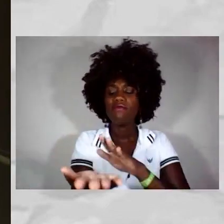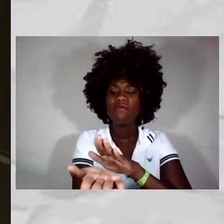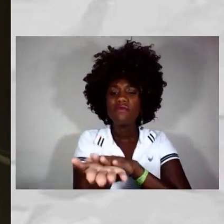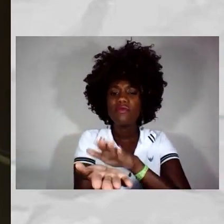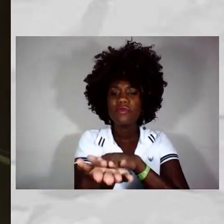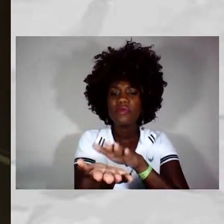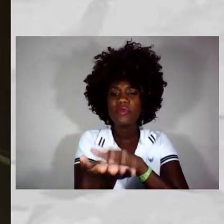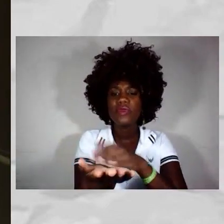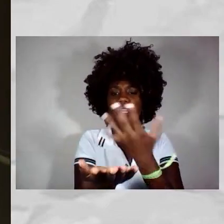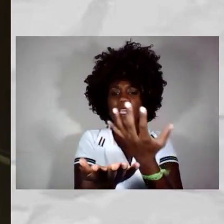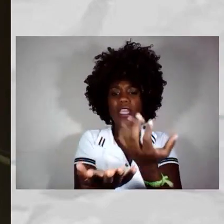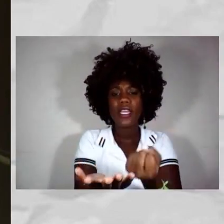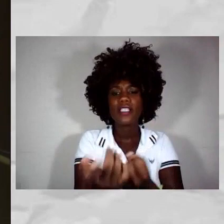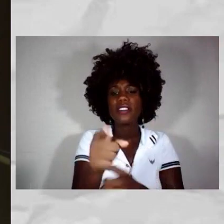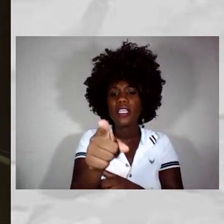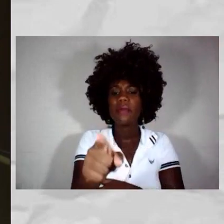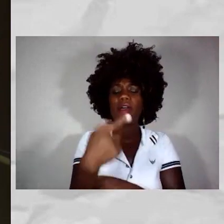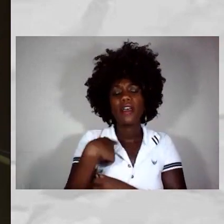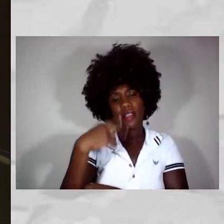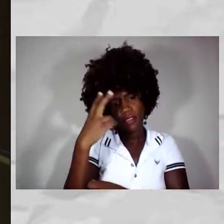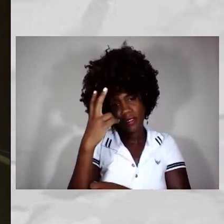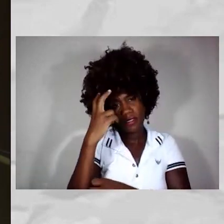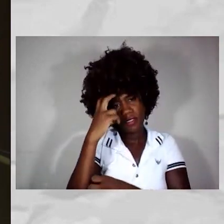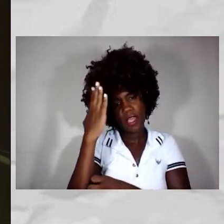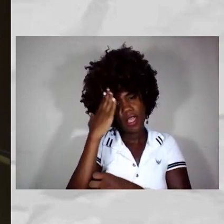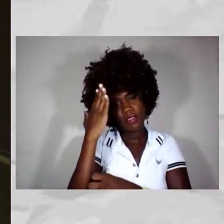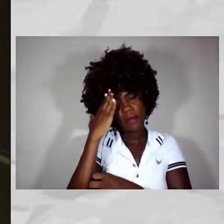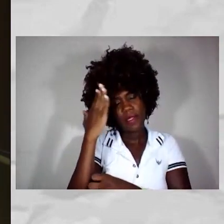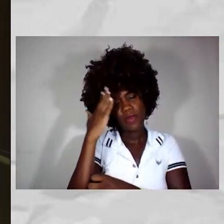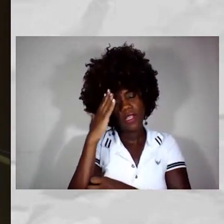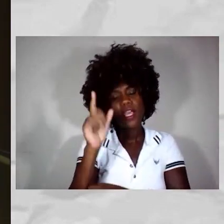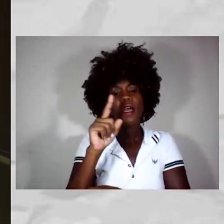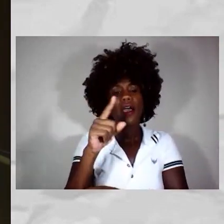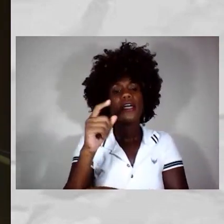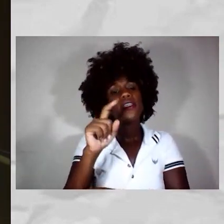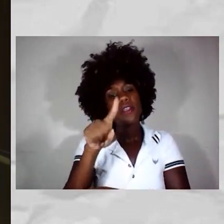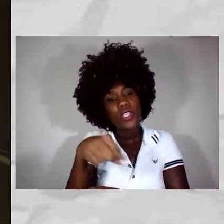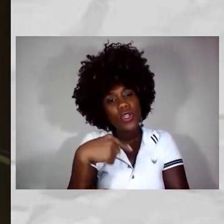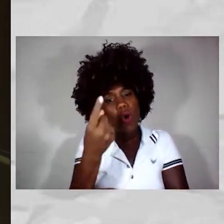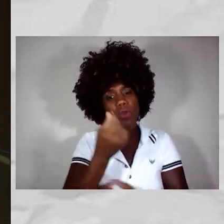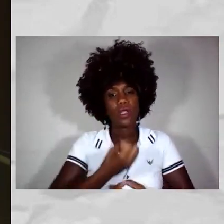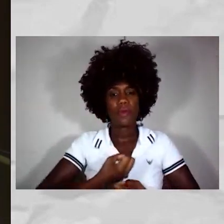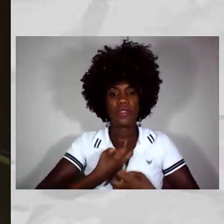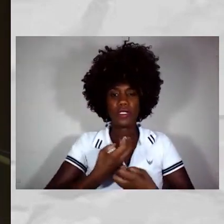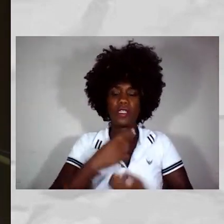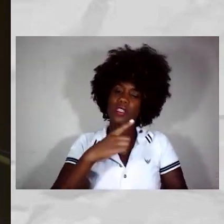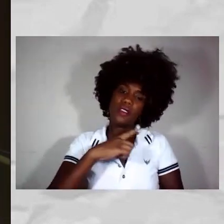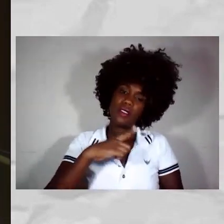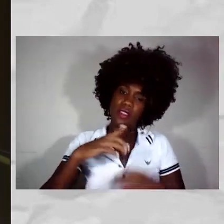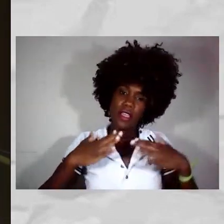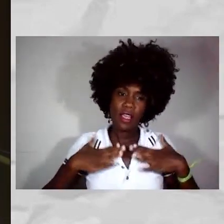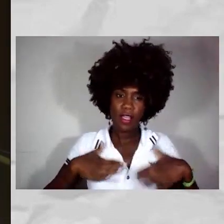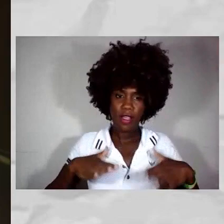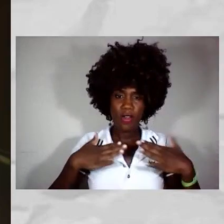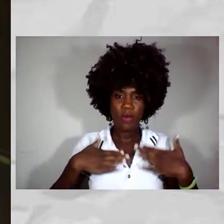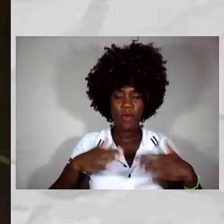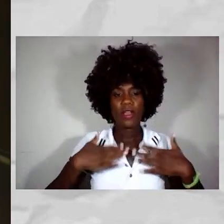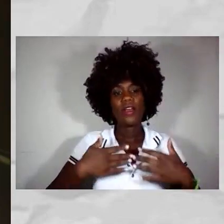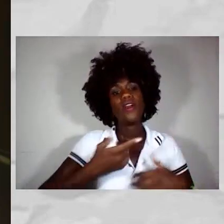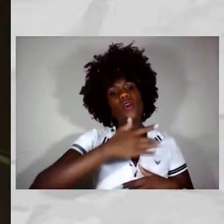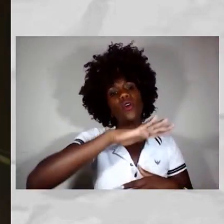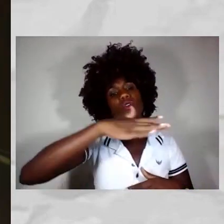para que noutra poesia eu possa encontrar a calma. E assim, sentindo outro verso jogado ao ar pelo